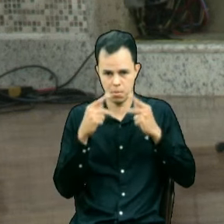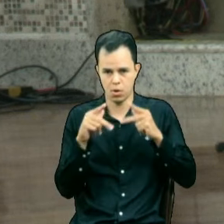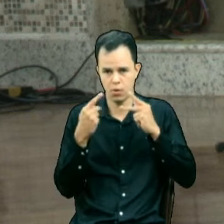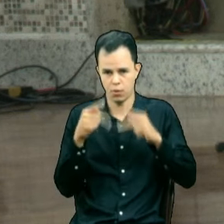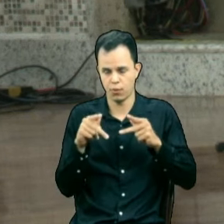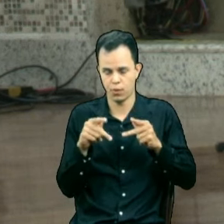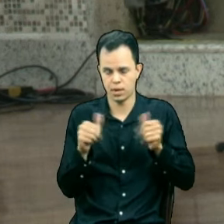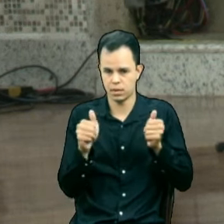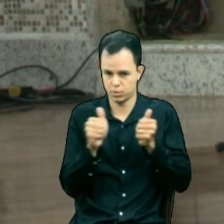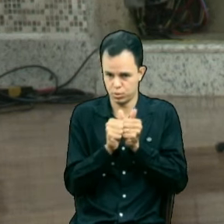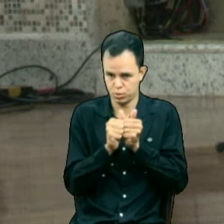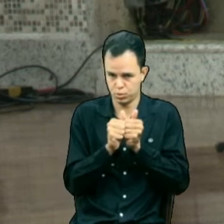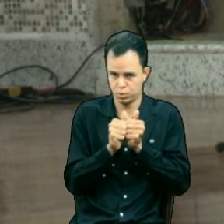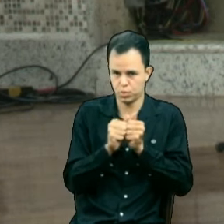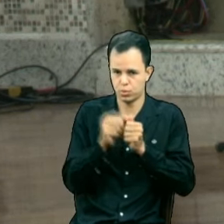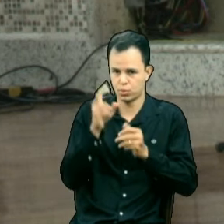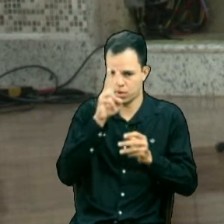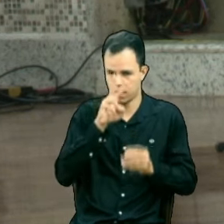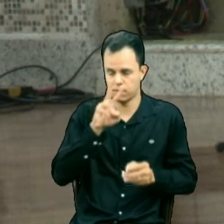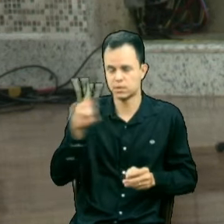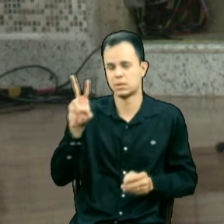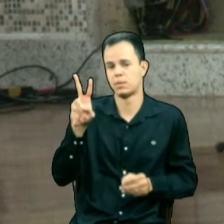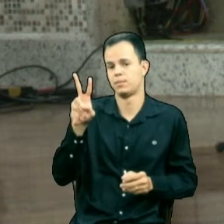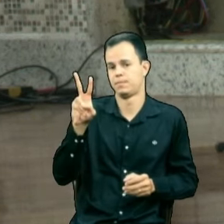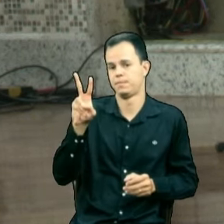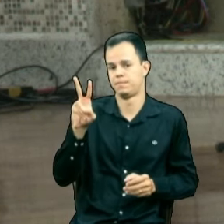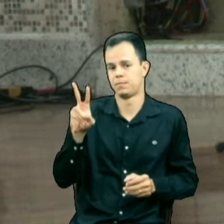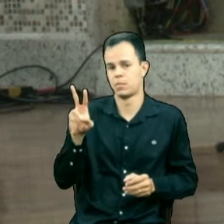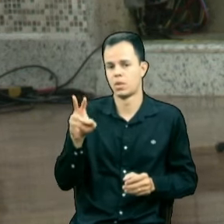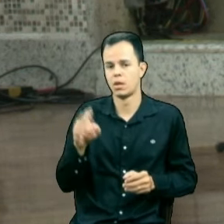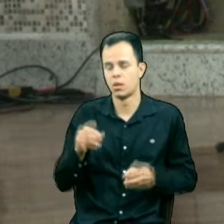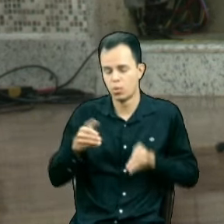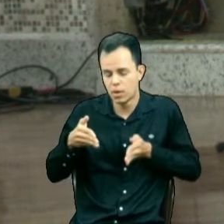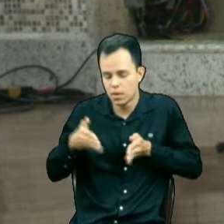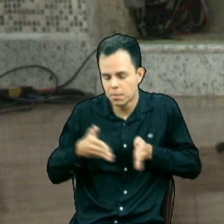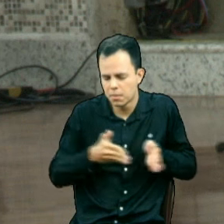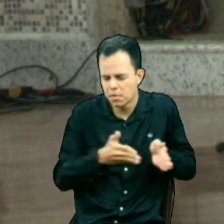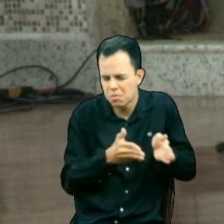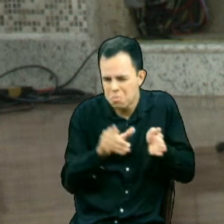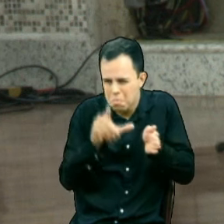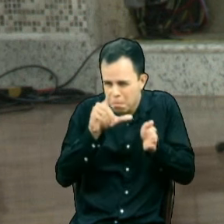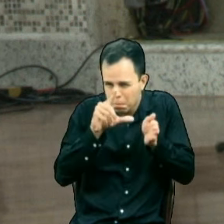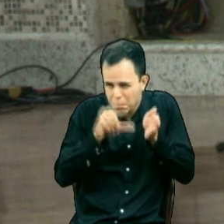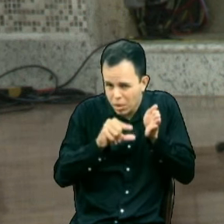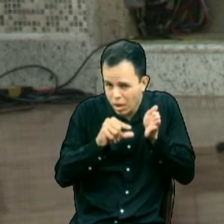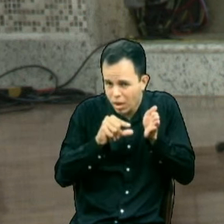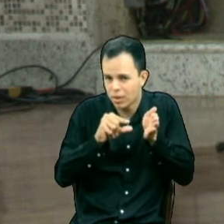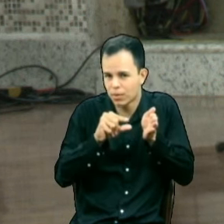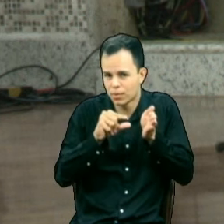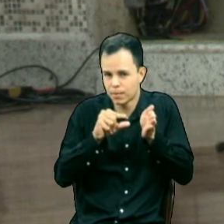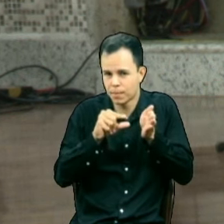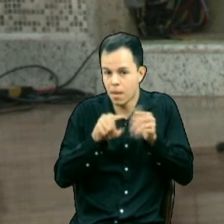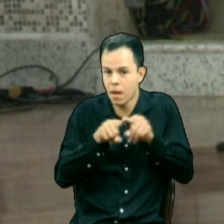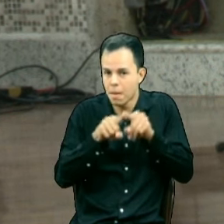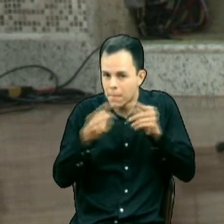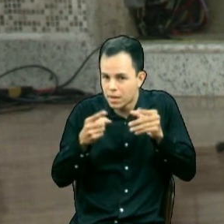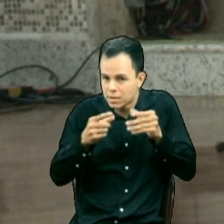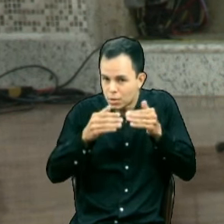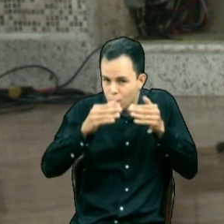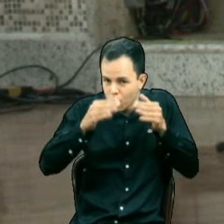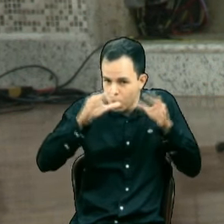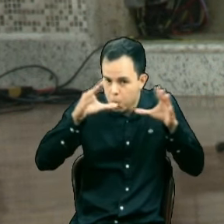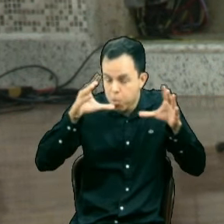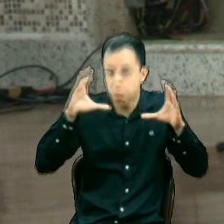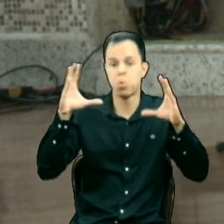naquela visão aquele Ribeiro começou tão pequeno né E foi se agigantando